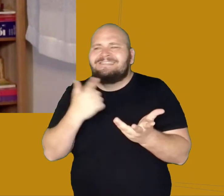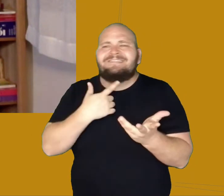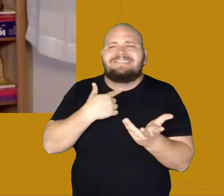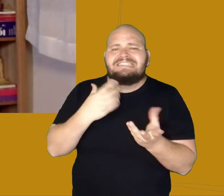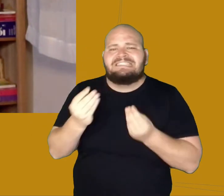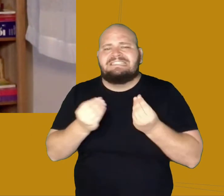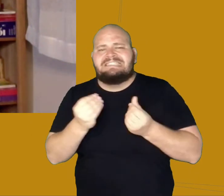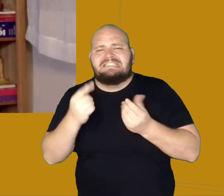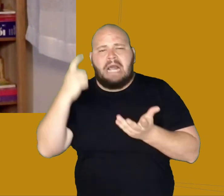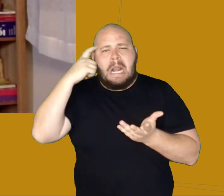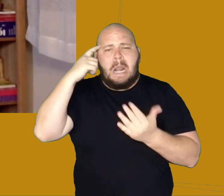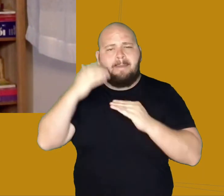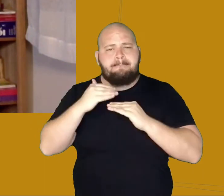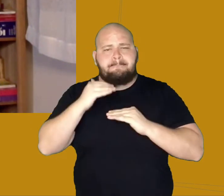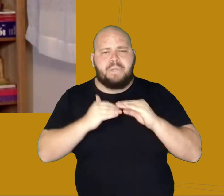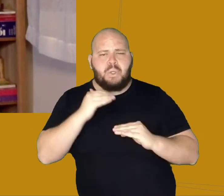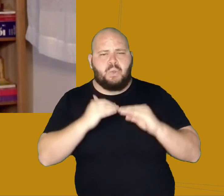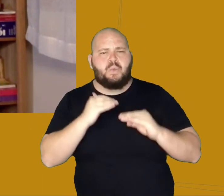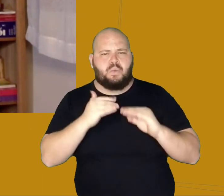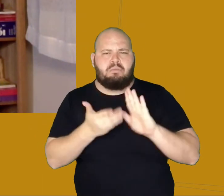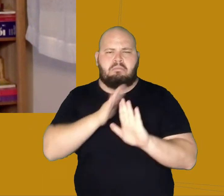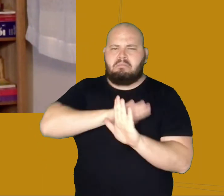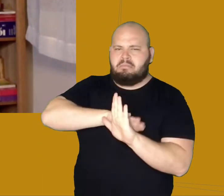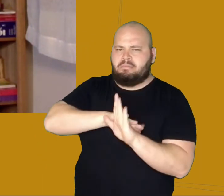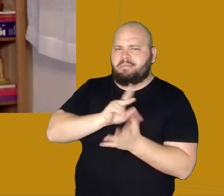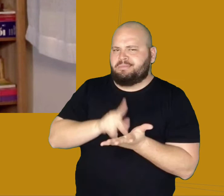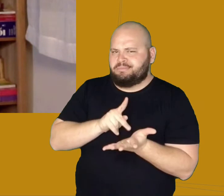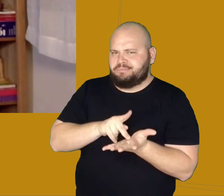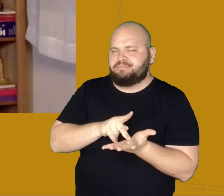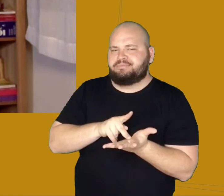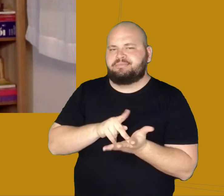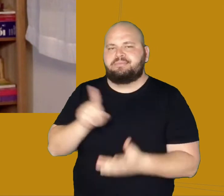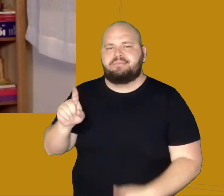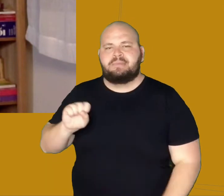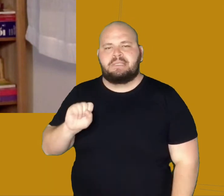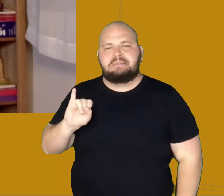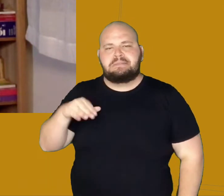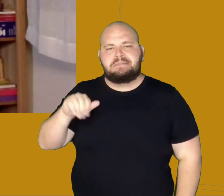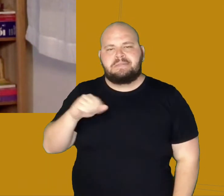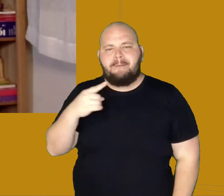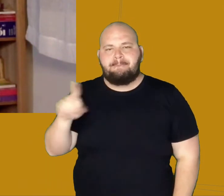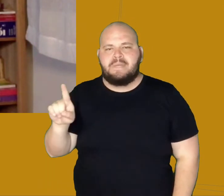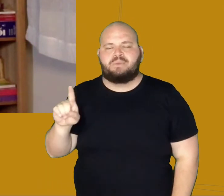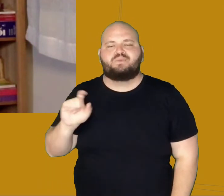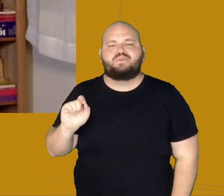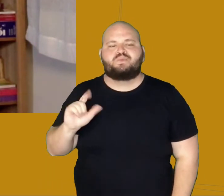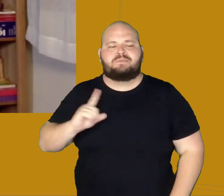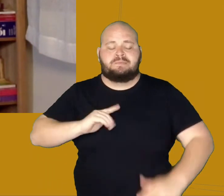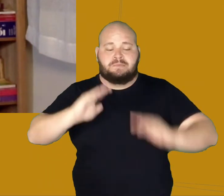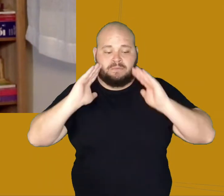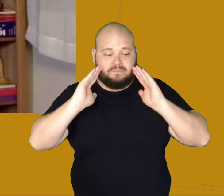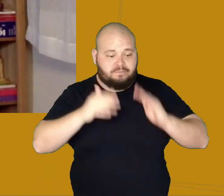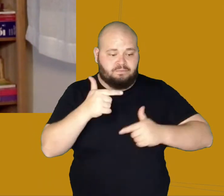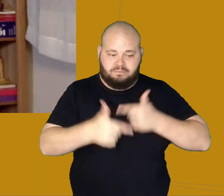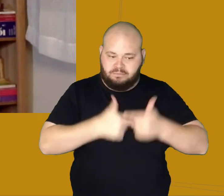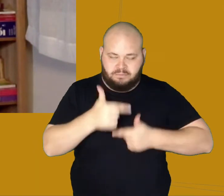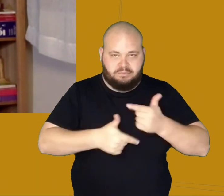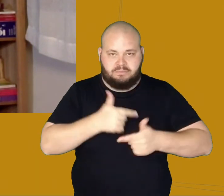possui um certo fundo de desequilíbrio na sua obsessão. O Bacamarte, de modo similar, mergulha no